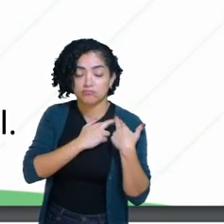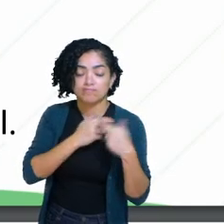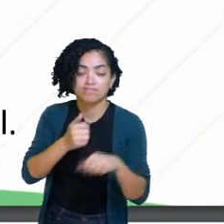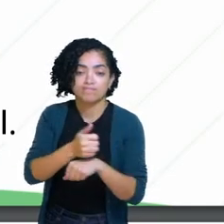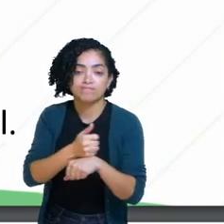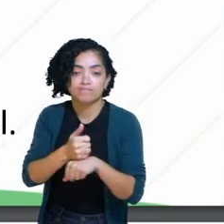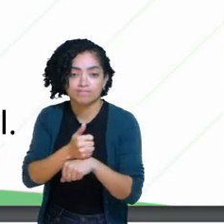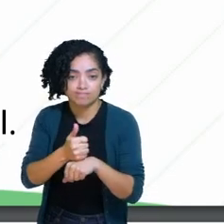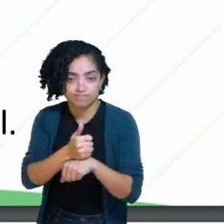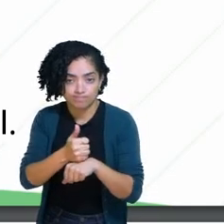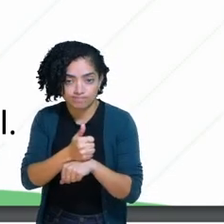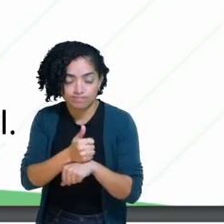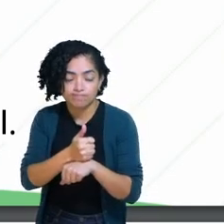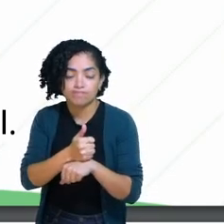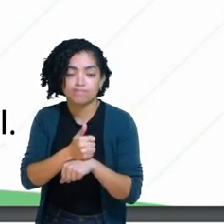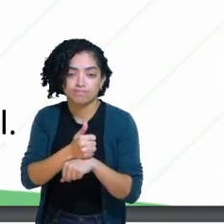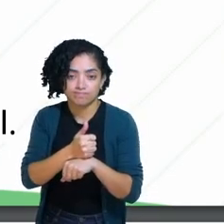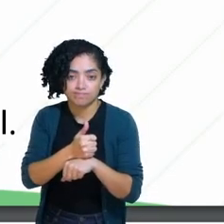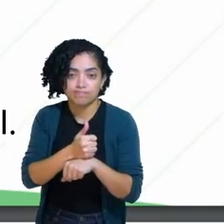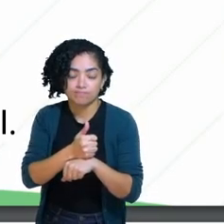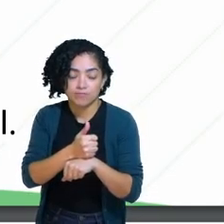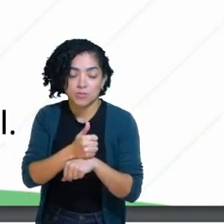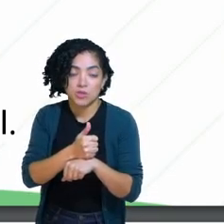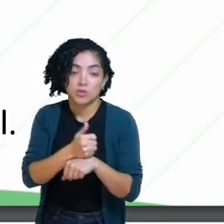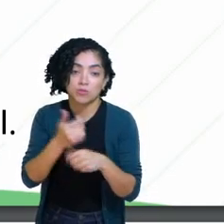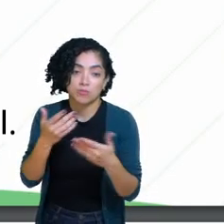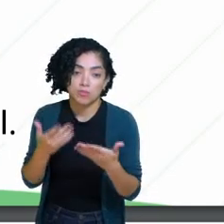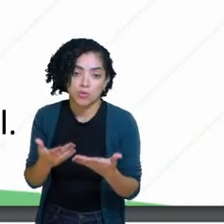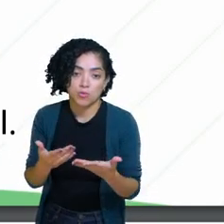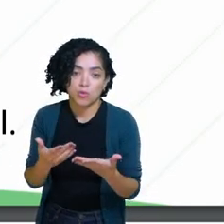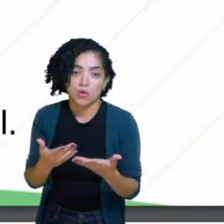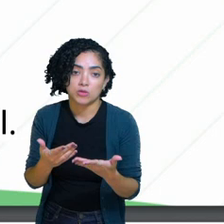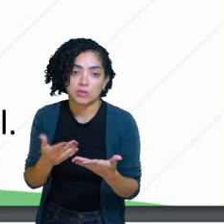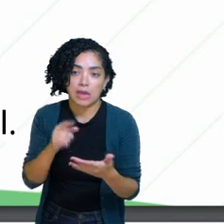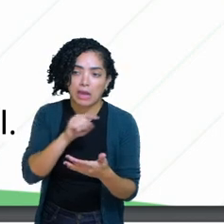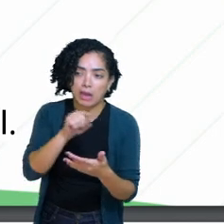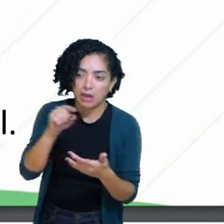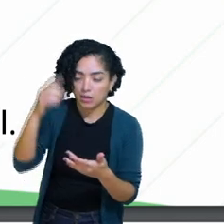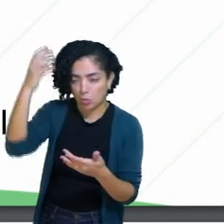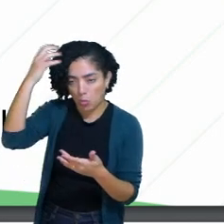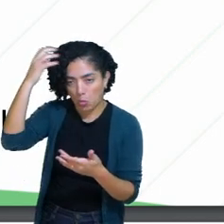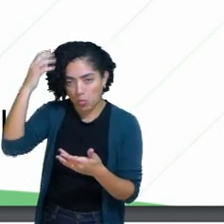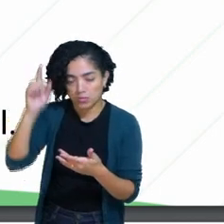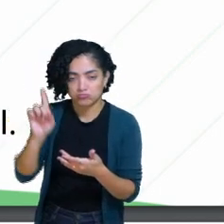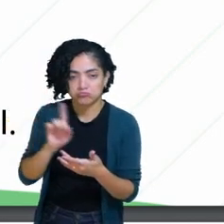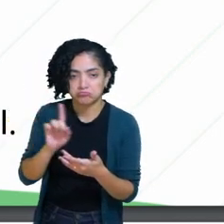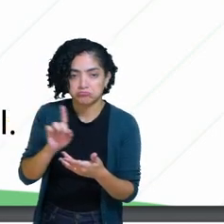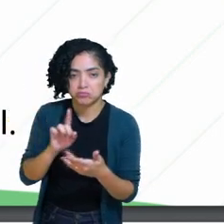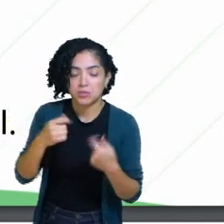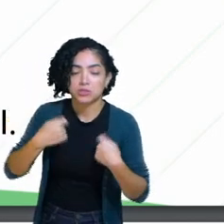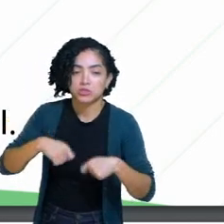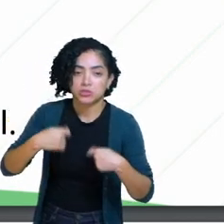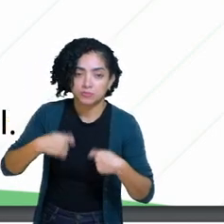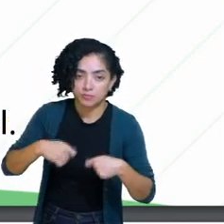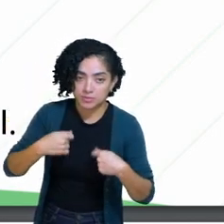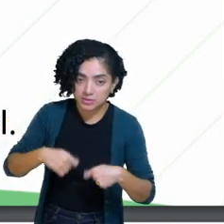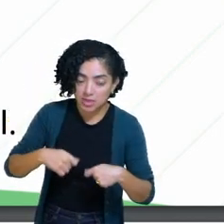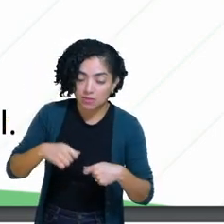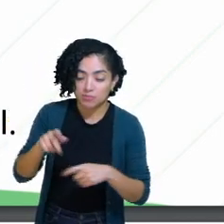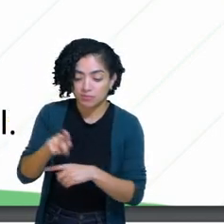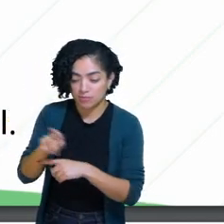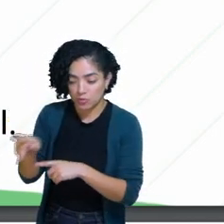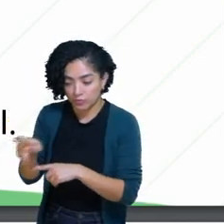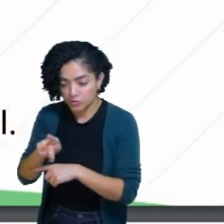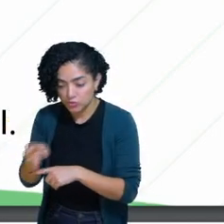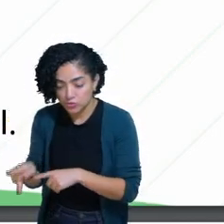um um ponto também é isso né a gente não tá aqui para achar culpado e nem para apontar dedo mas a gente sabe que nós temos professores